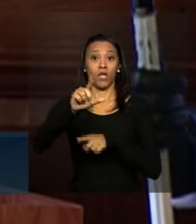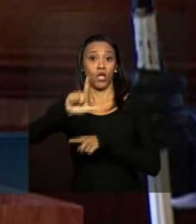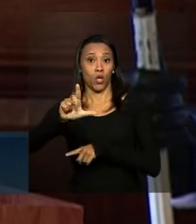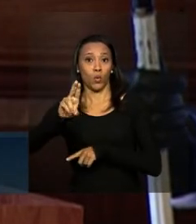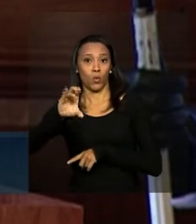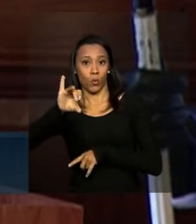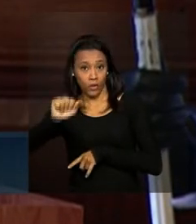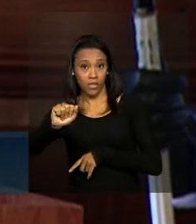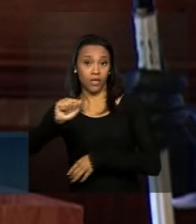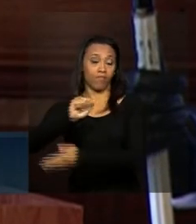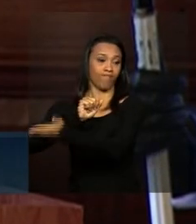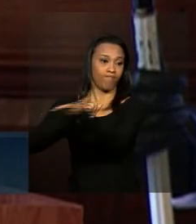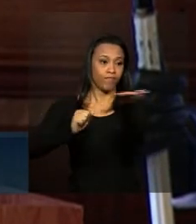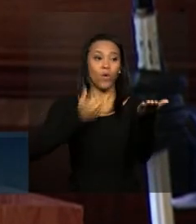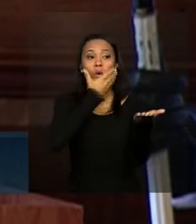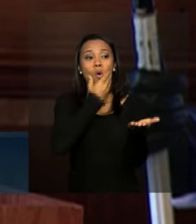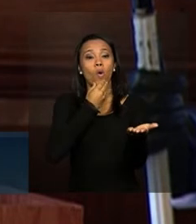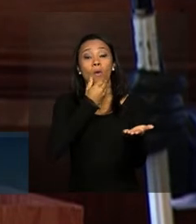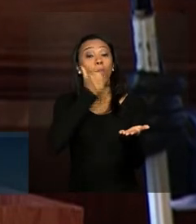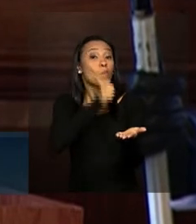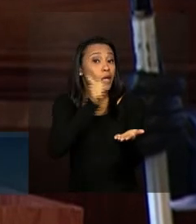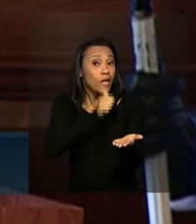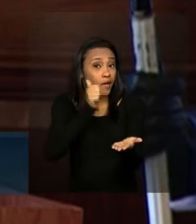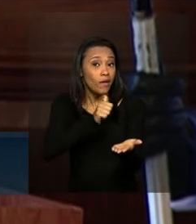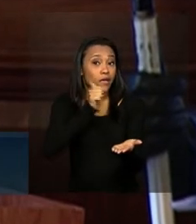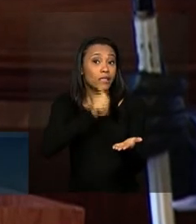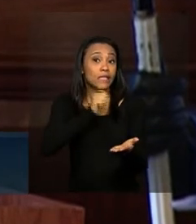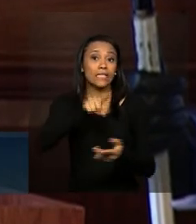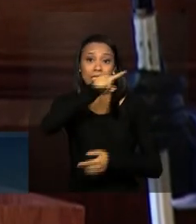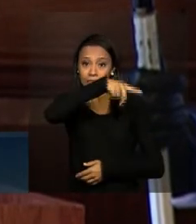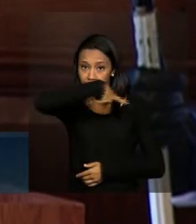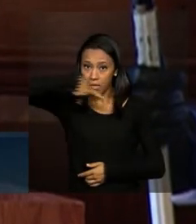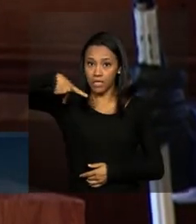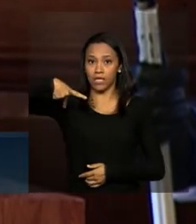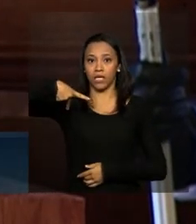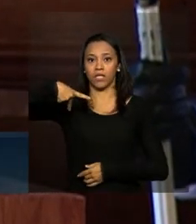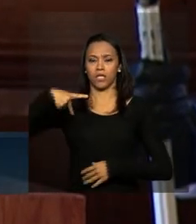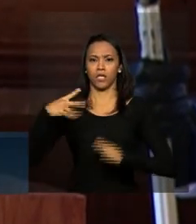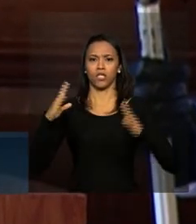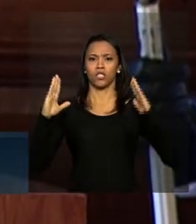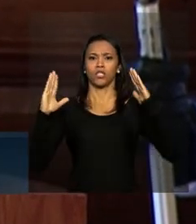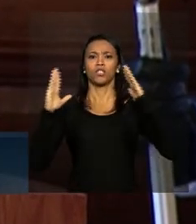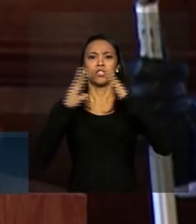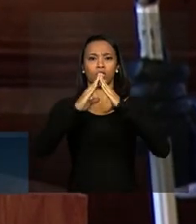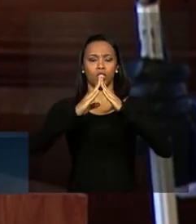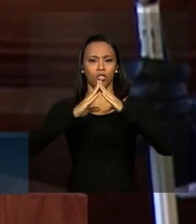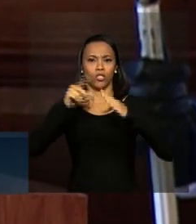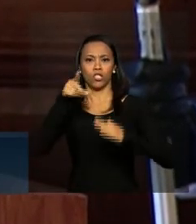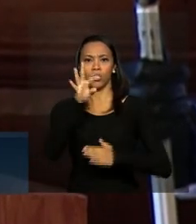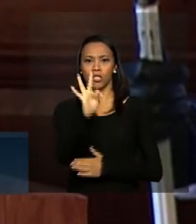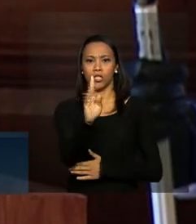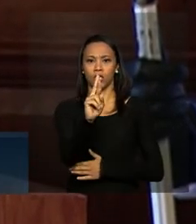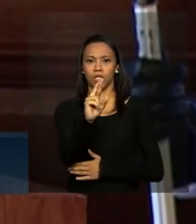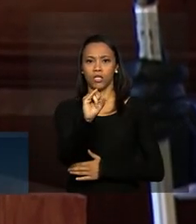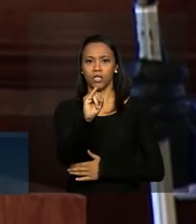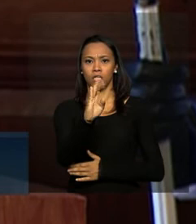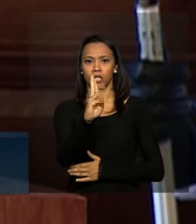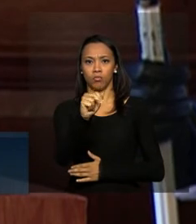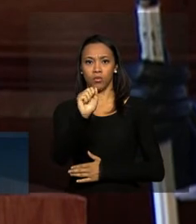presidentes e presidentas dos tribunais, senhoras e senhores, eu acho que este ato se